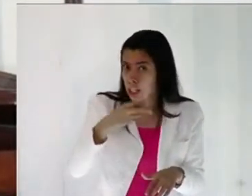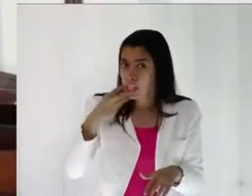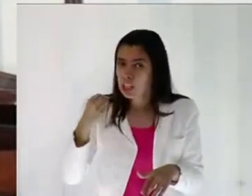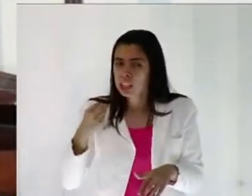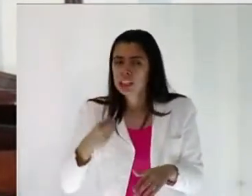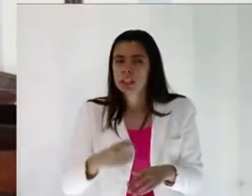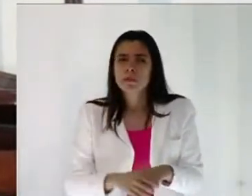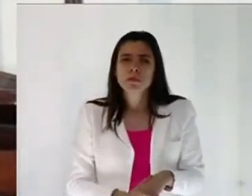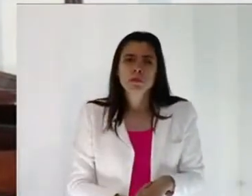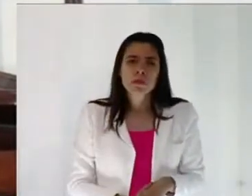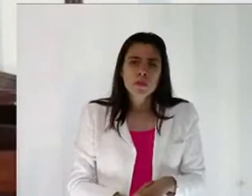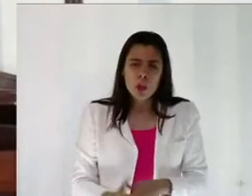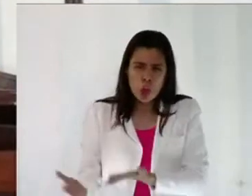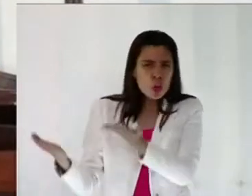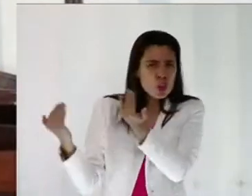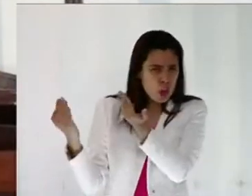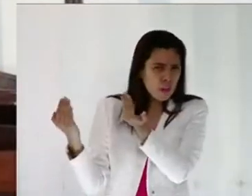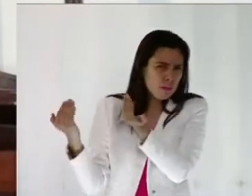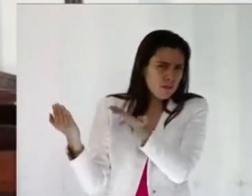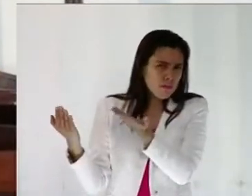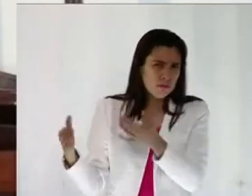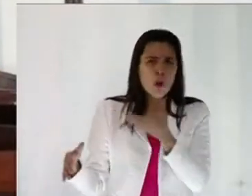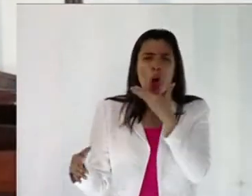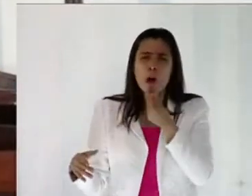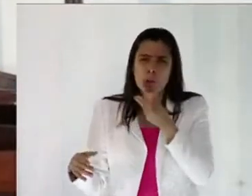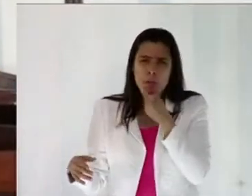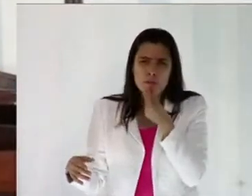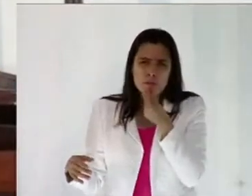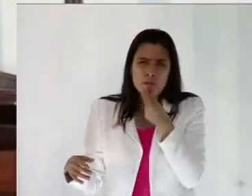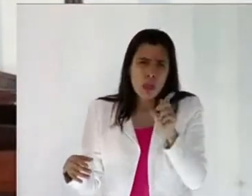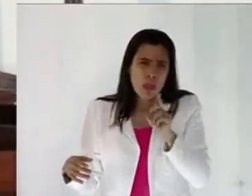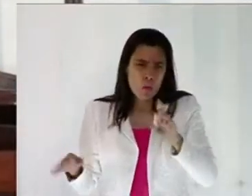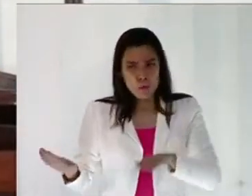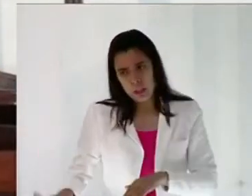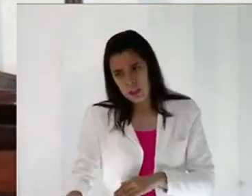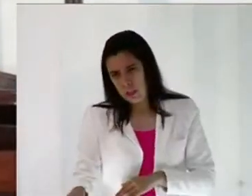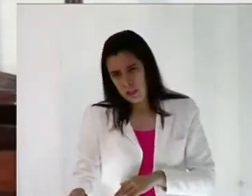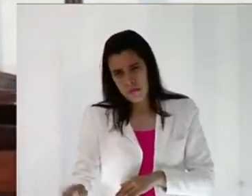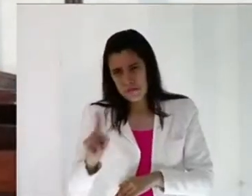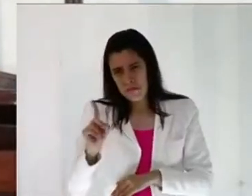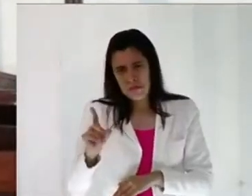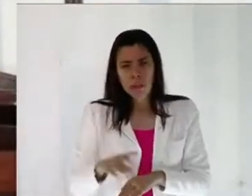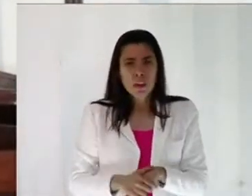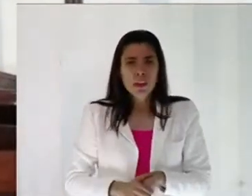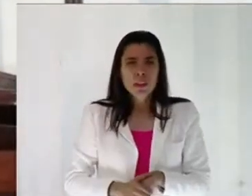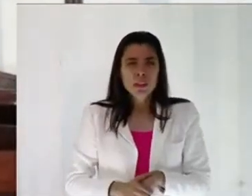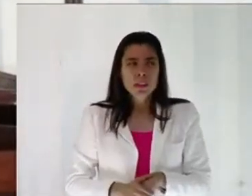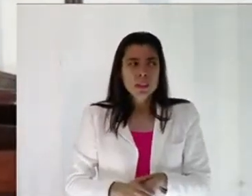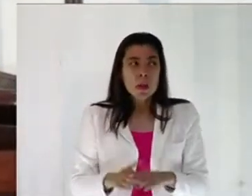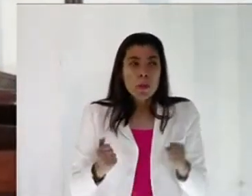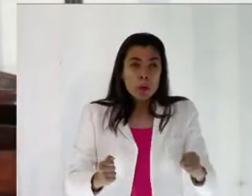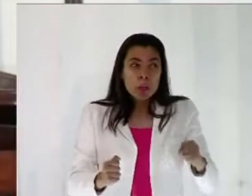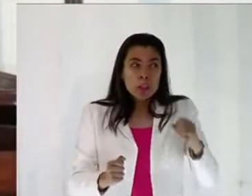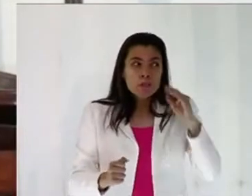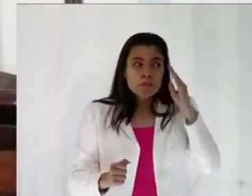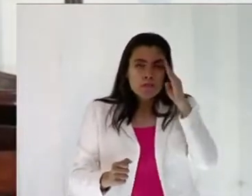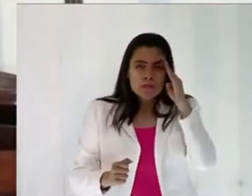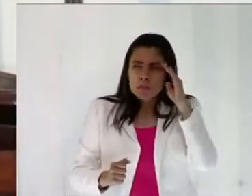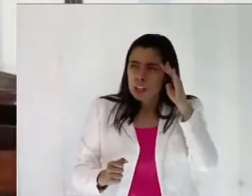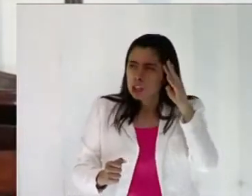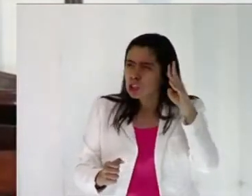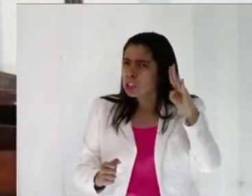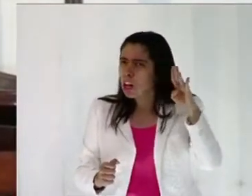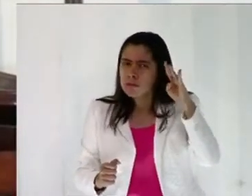ou um adolescente, já era um homem com quase 30 anos, e nós então podemos imaginar ali, Isaque poderia esboçar